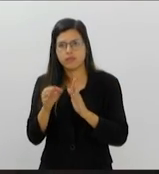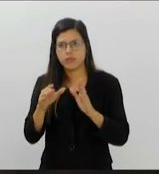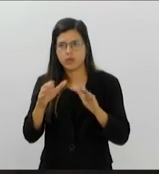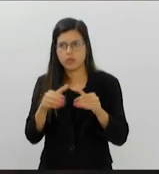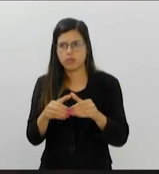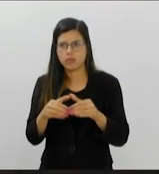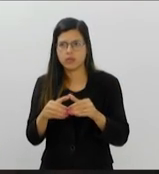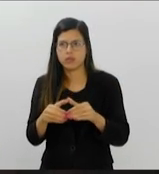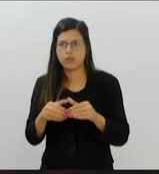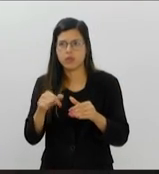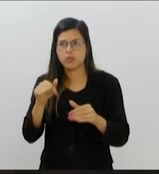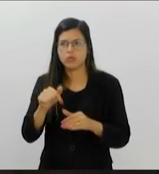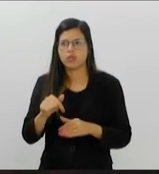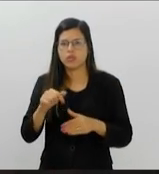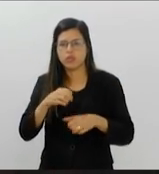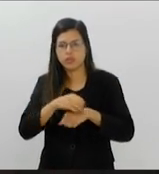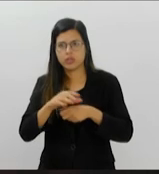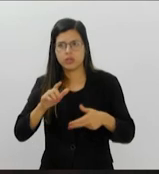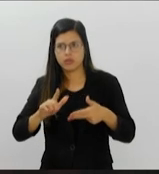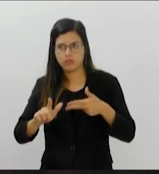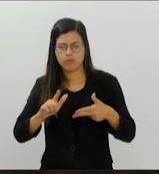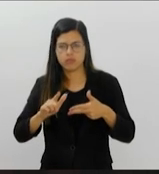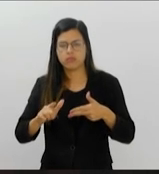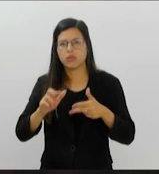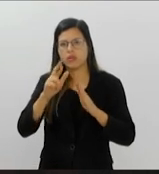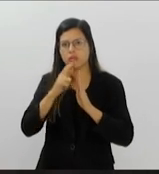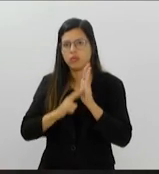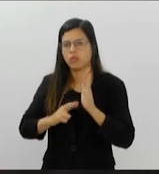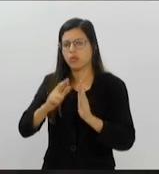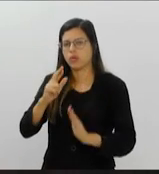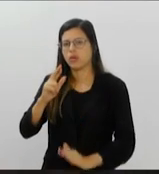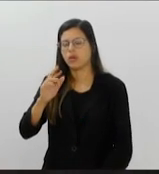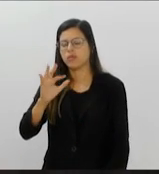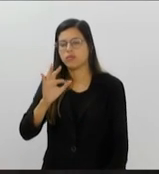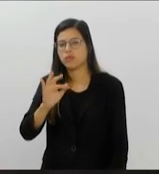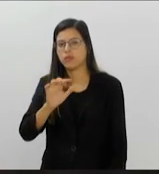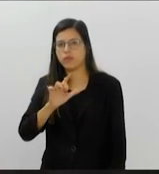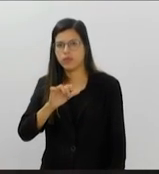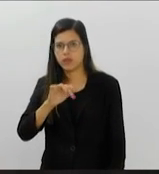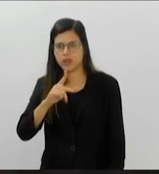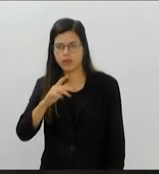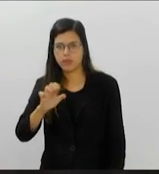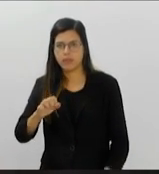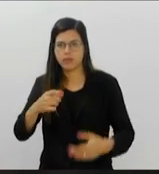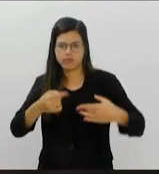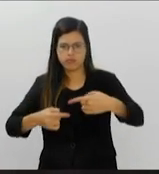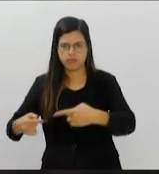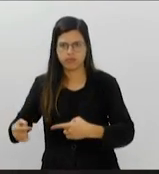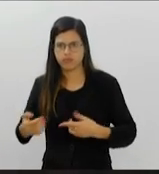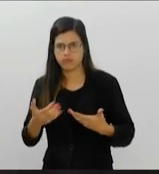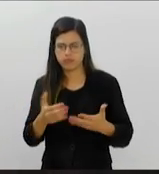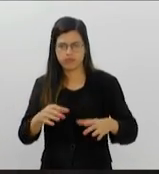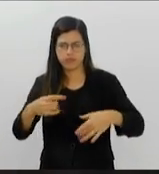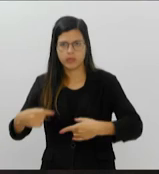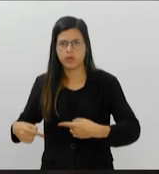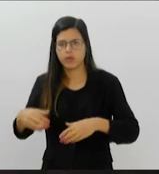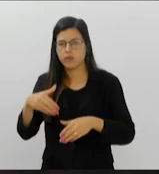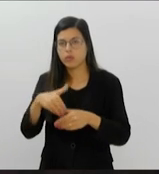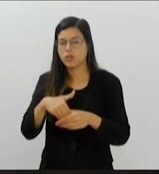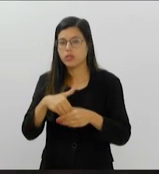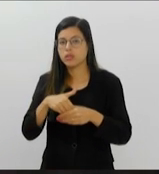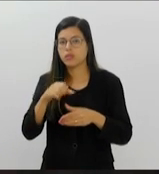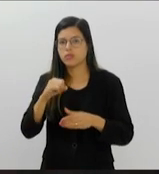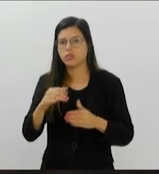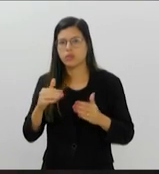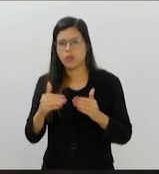Legislativas favorável à relatoria do deputado Felipe Soares. Em discussão, não havendo quem queira discutir, encerrada a discussão. Em votação, senhores que